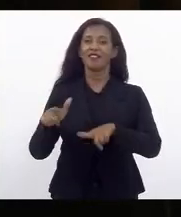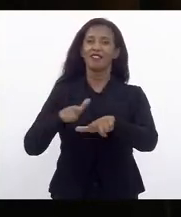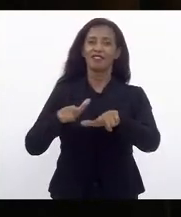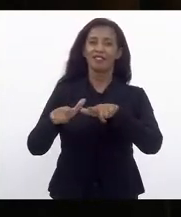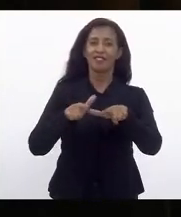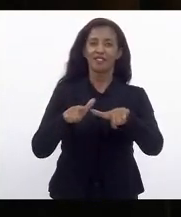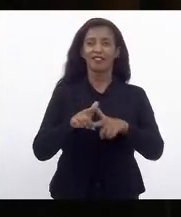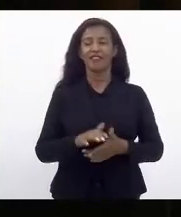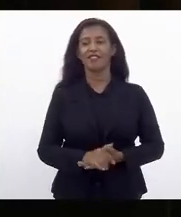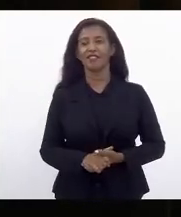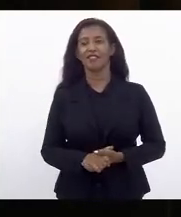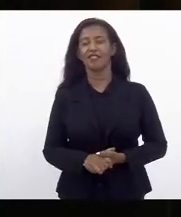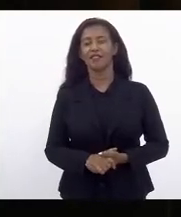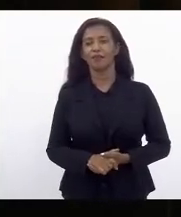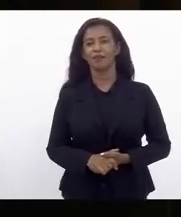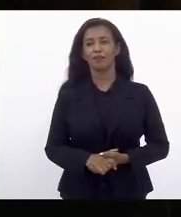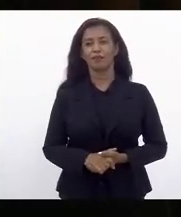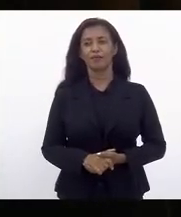servidores,